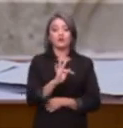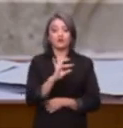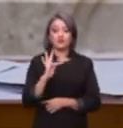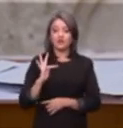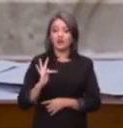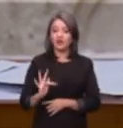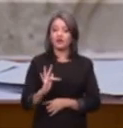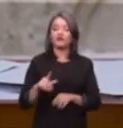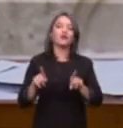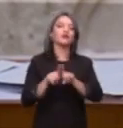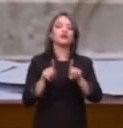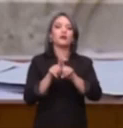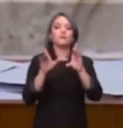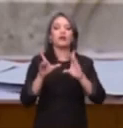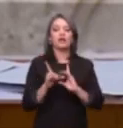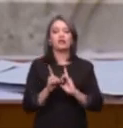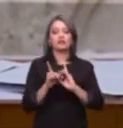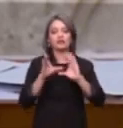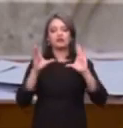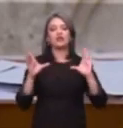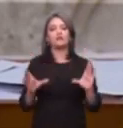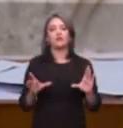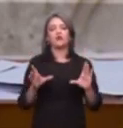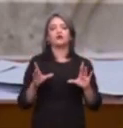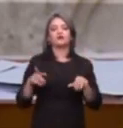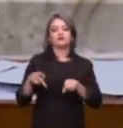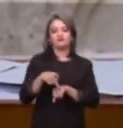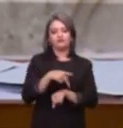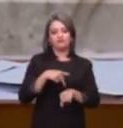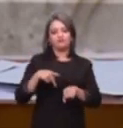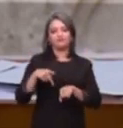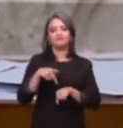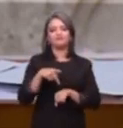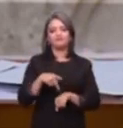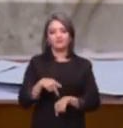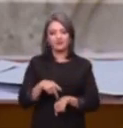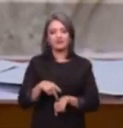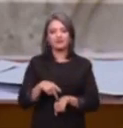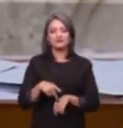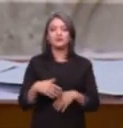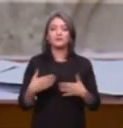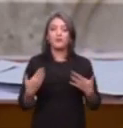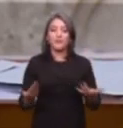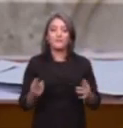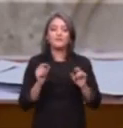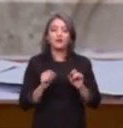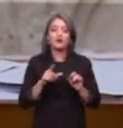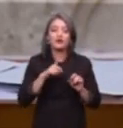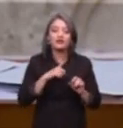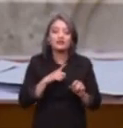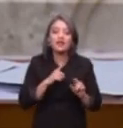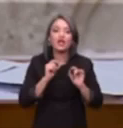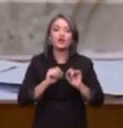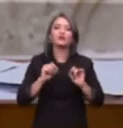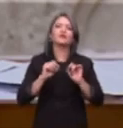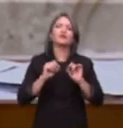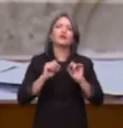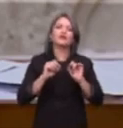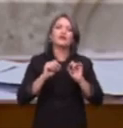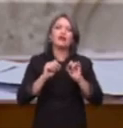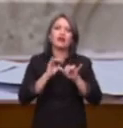a própria democracia em nosso país, que nos moldes da campanha que